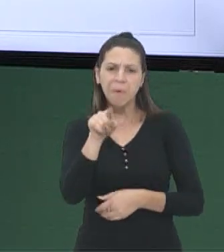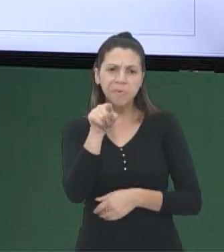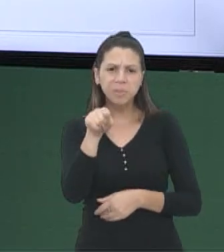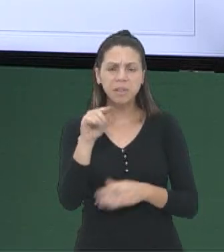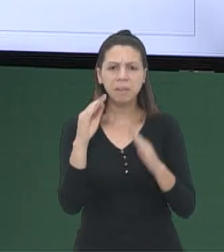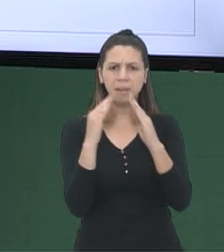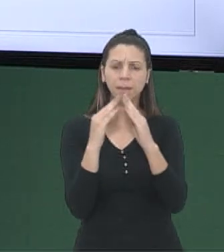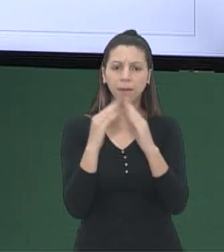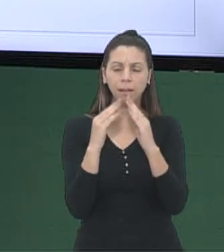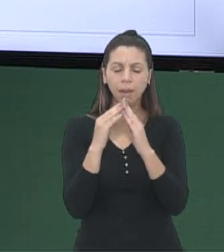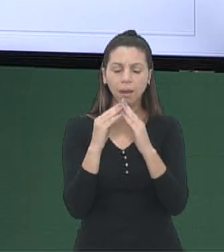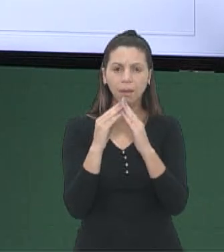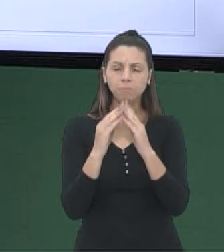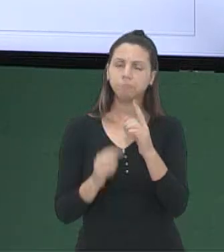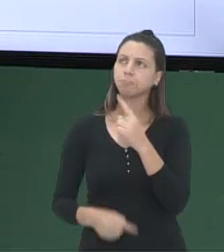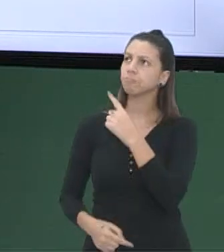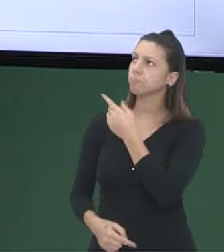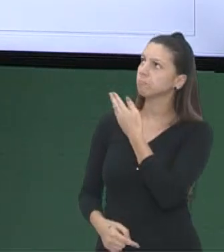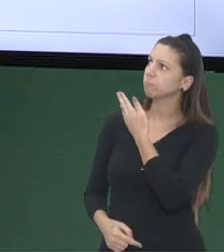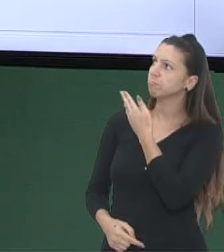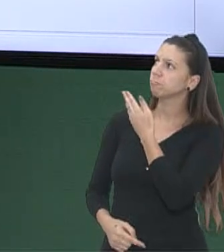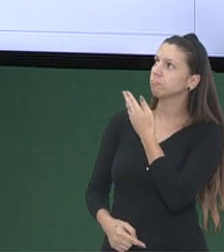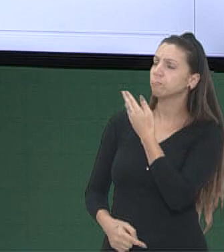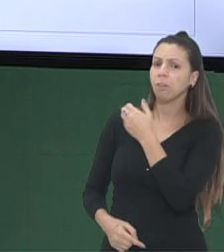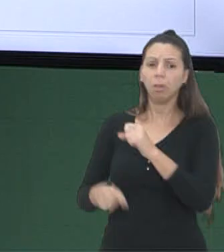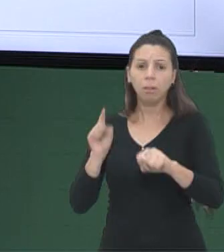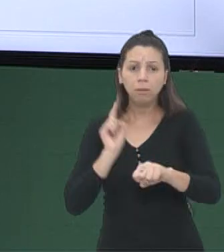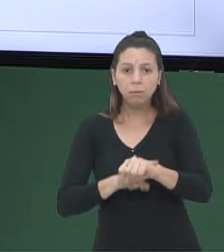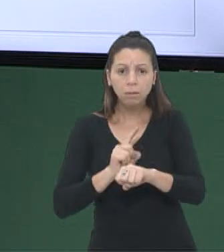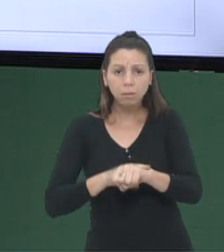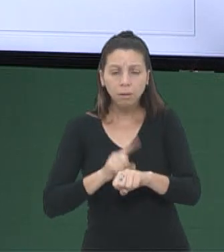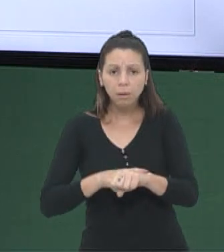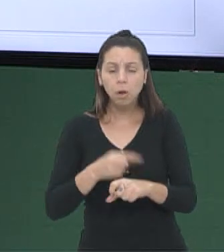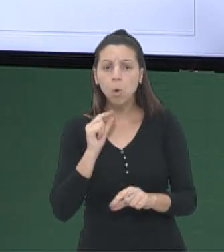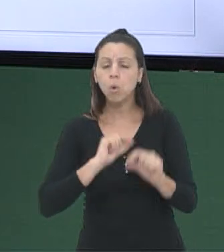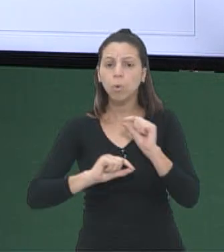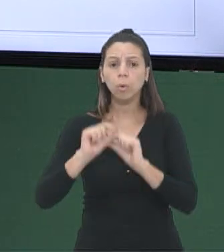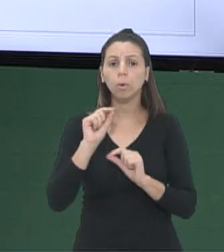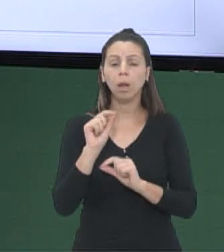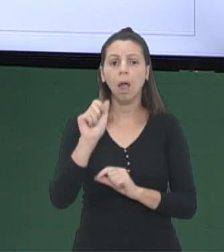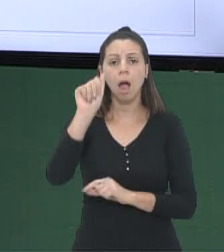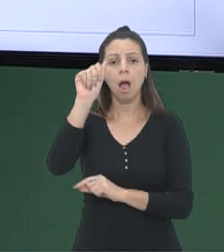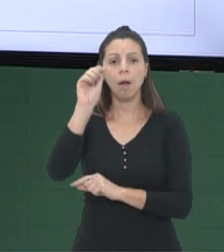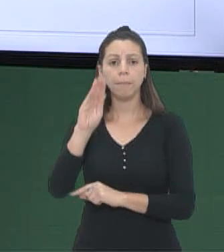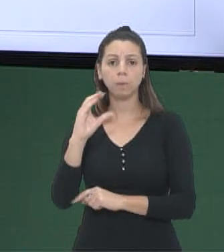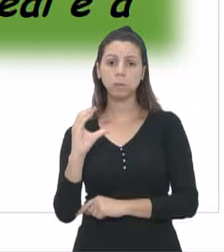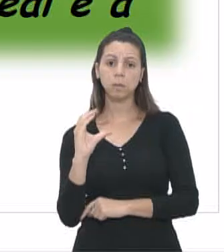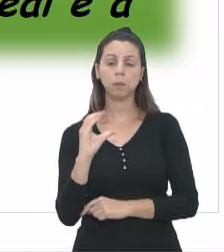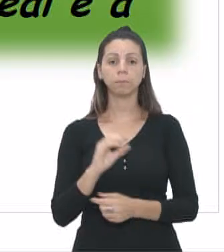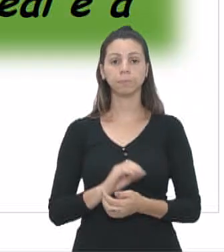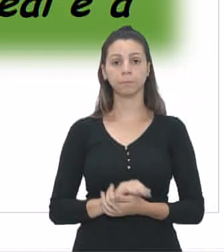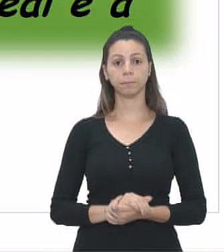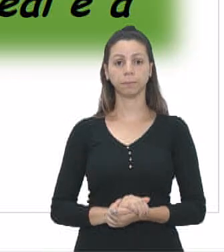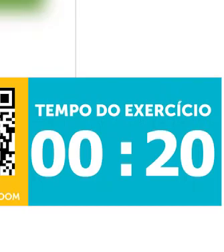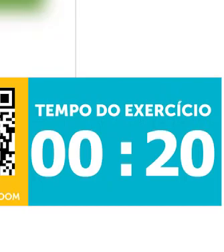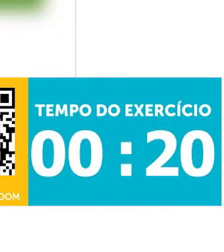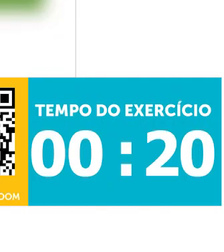casa, dá uma olhadinha na tela e pensa 10 segundos no que seria, qual seria a alternativa correta.